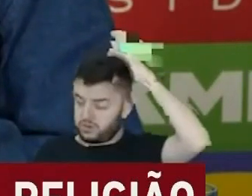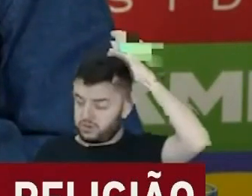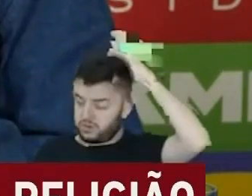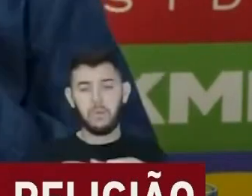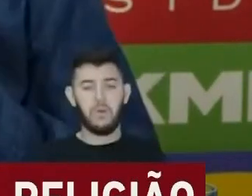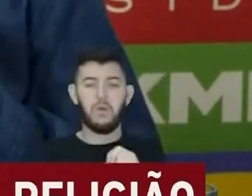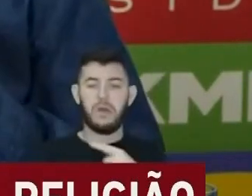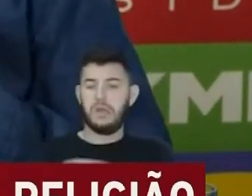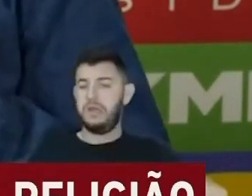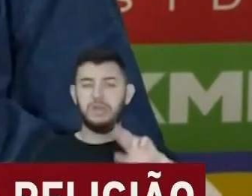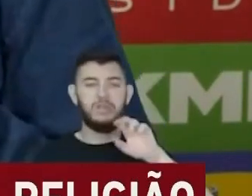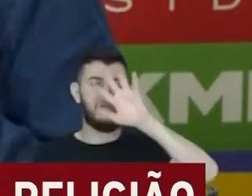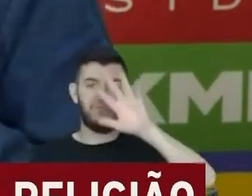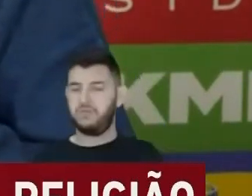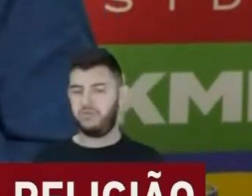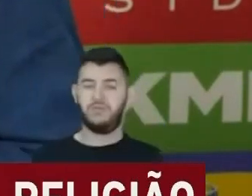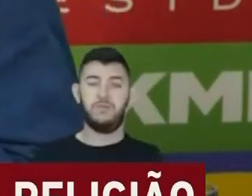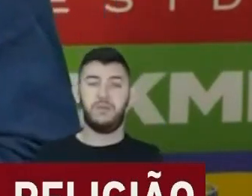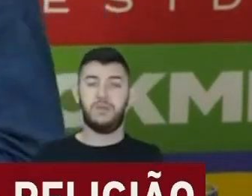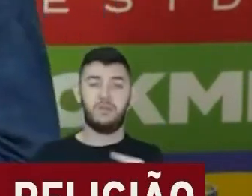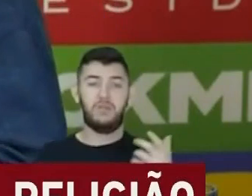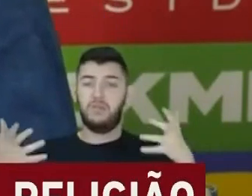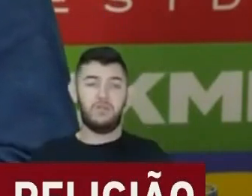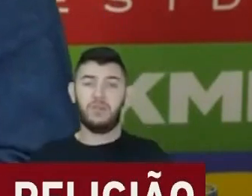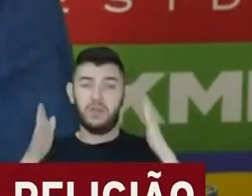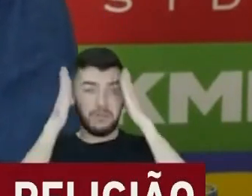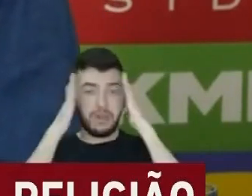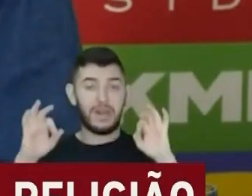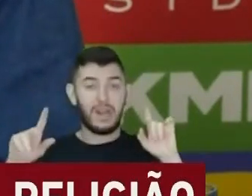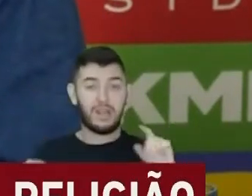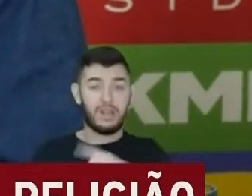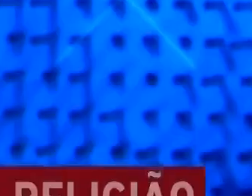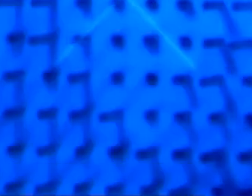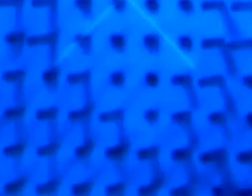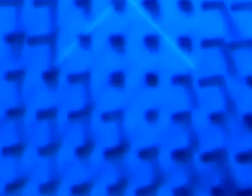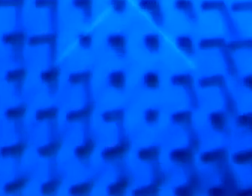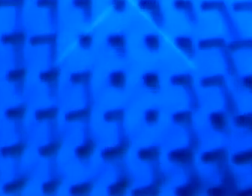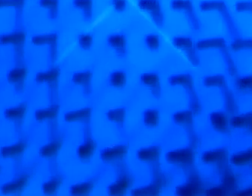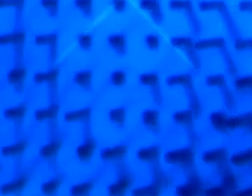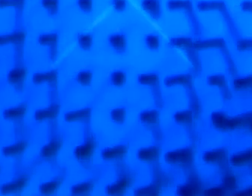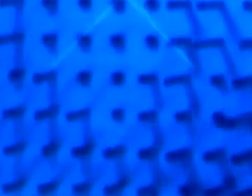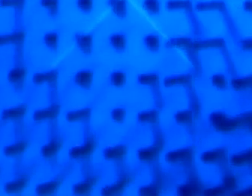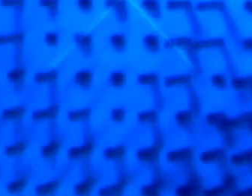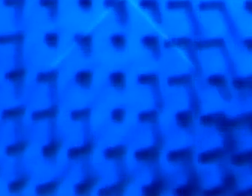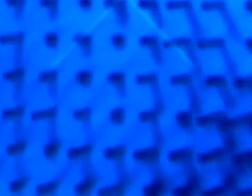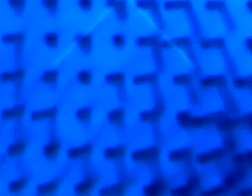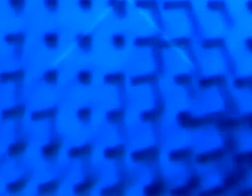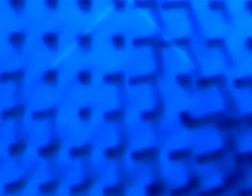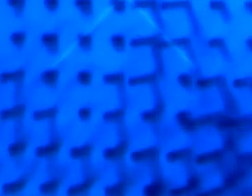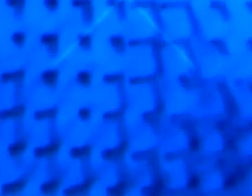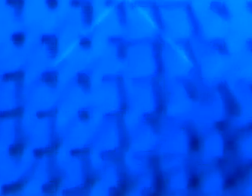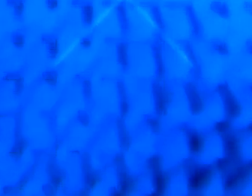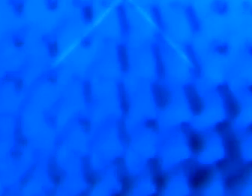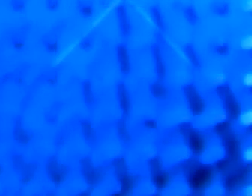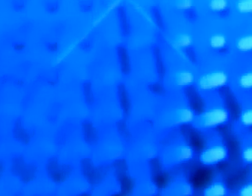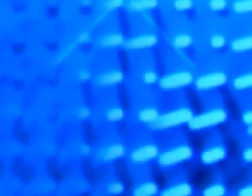cada um. A gente quer saber o seguinte: nós temos um programa para o povo brasileiro. Mais agendas. Felipe